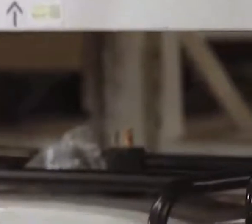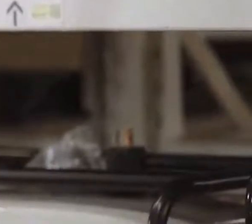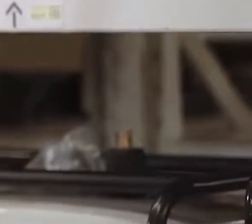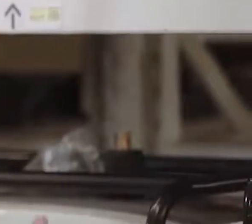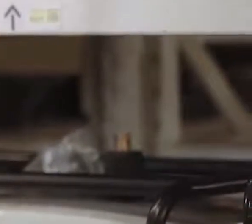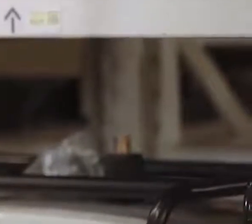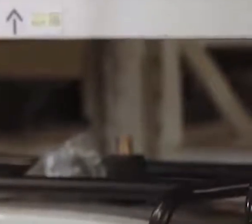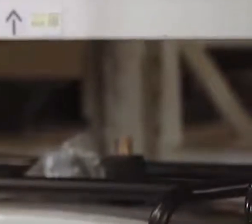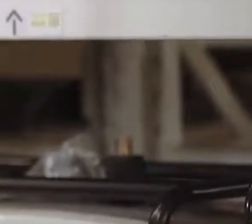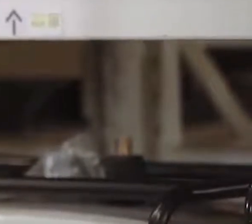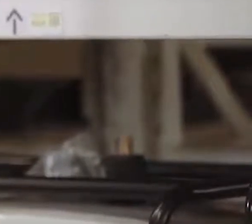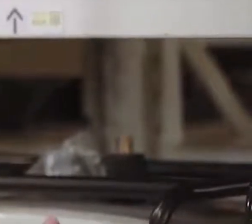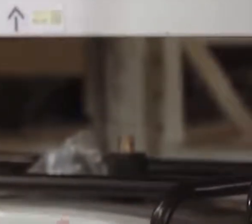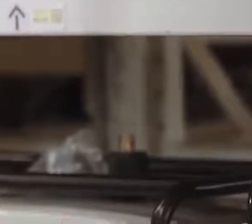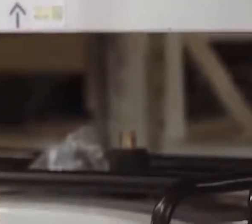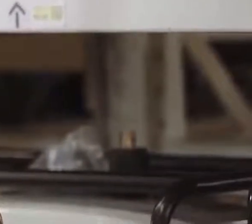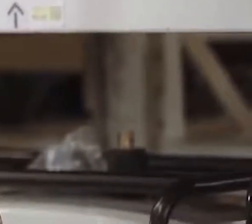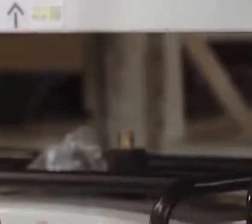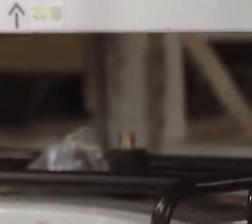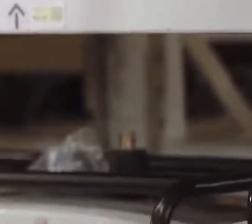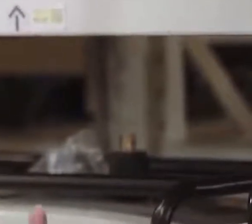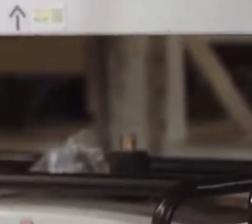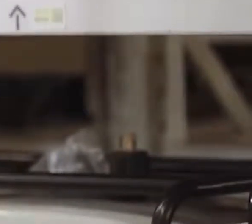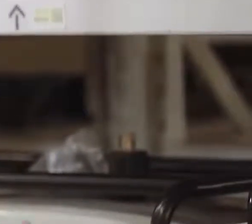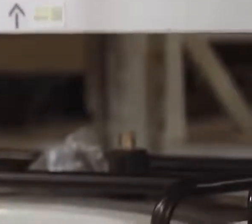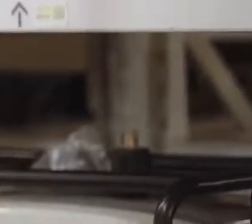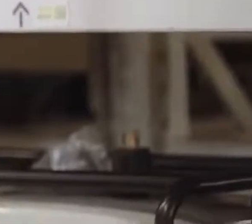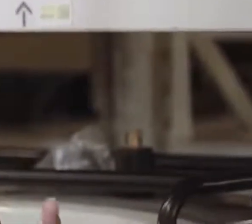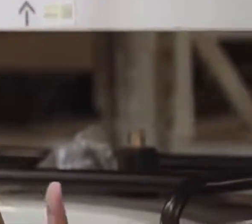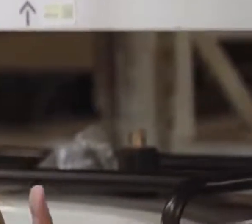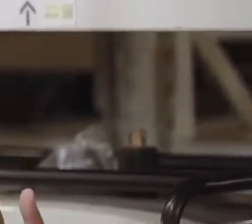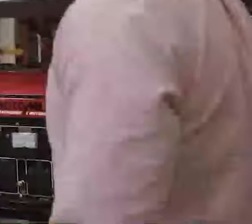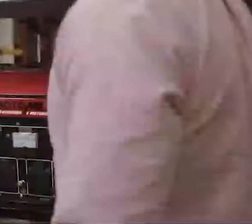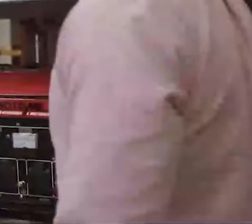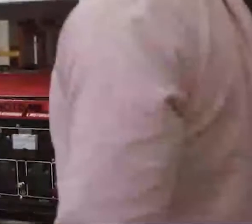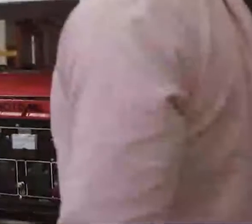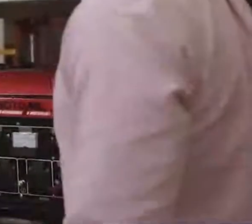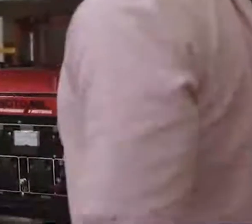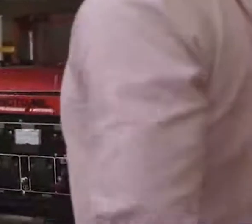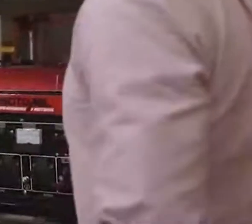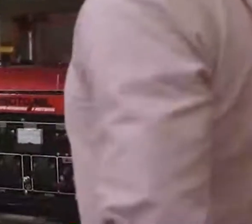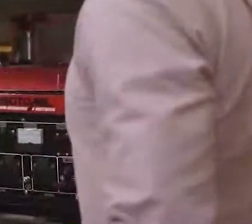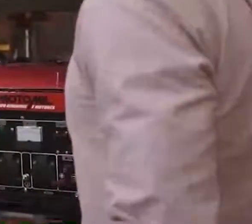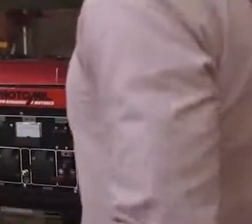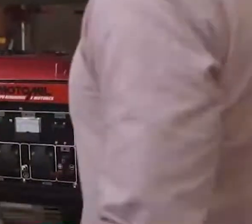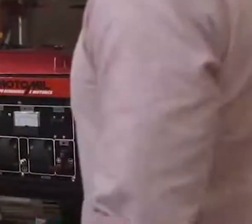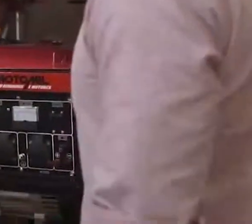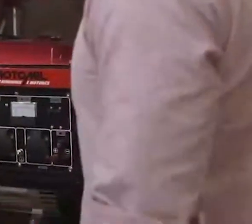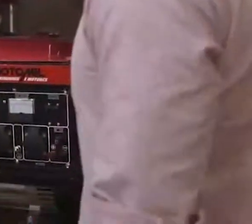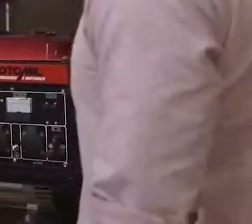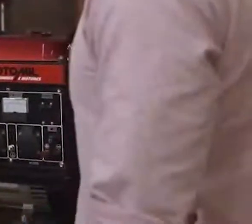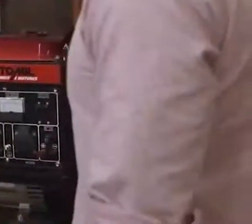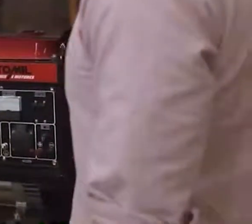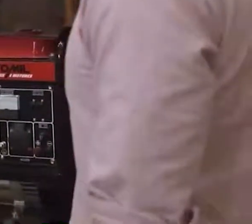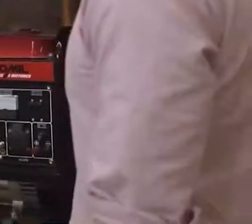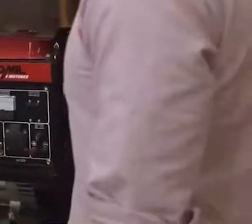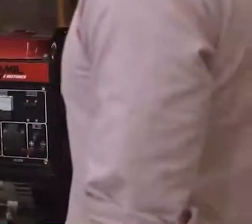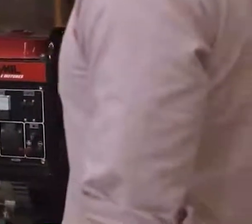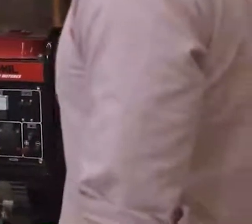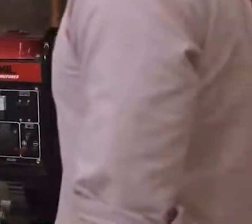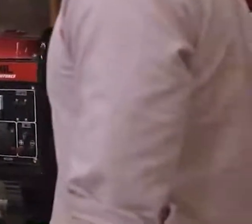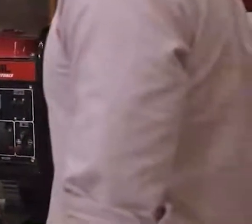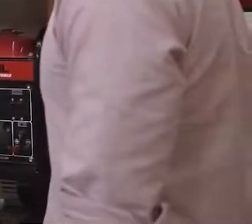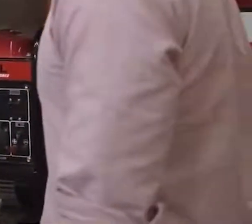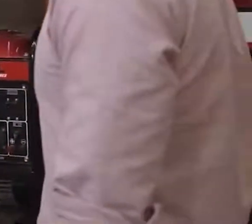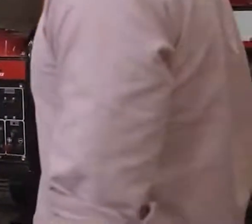os aparelhos ao seu gerador. Existem alguns equipamentos eletrônicos que são ultrassensíveis e como a energia gerada oscila bastante, corre o risco deles nem ligarem